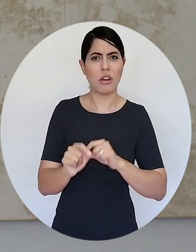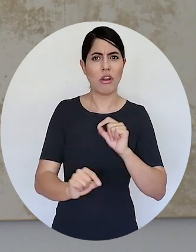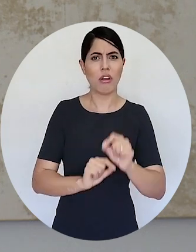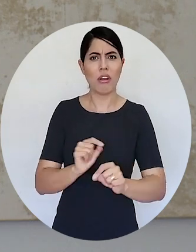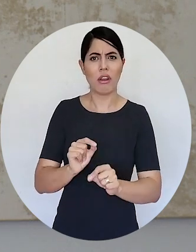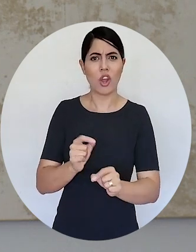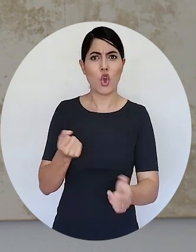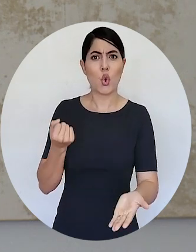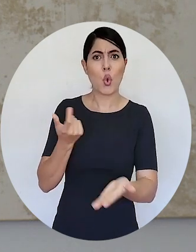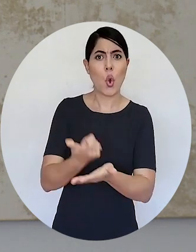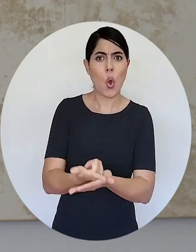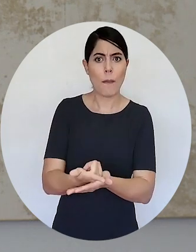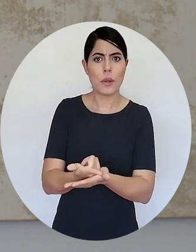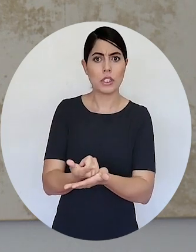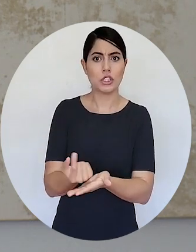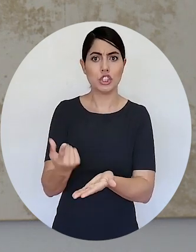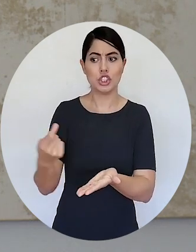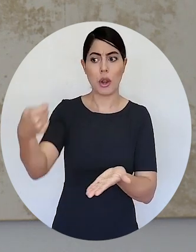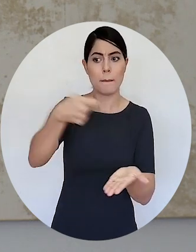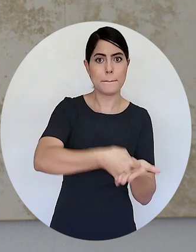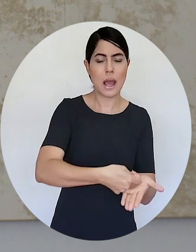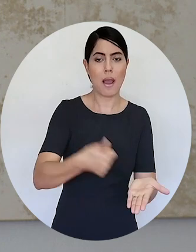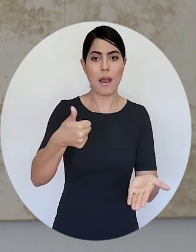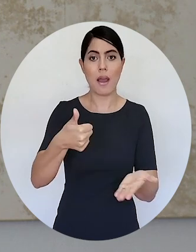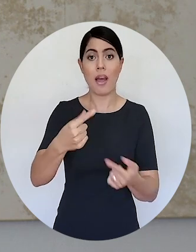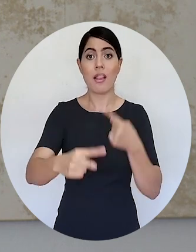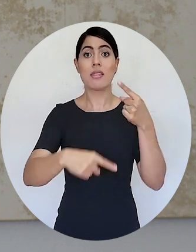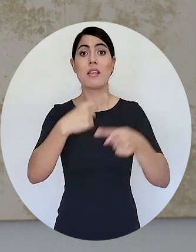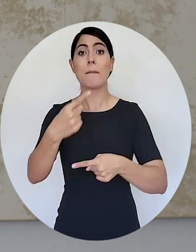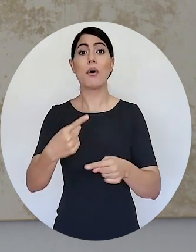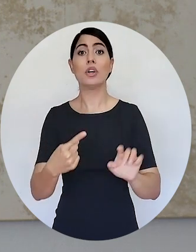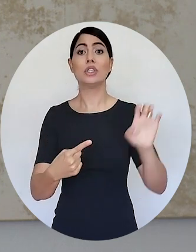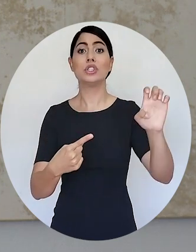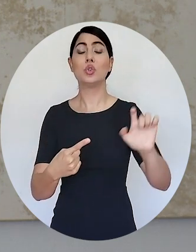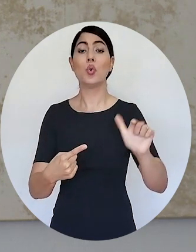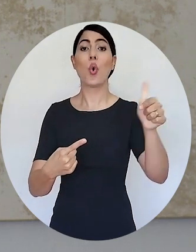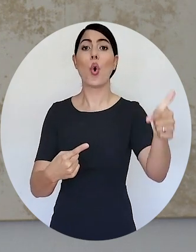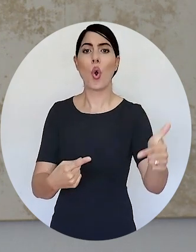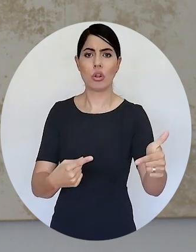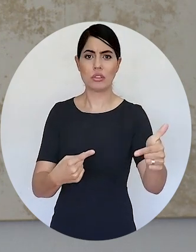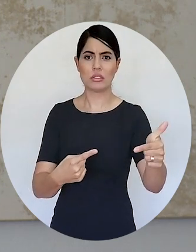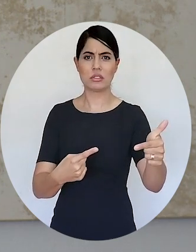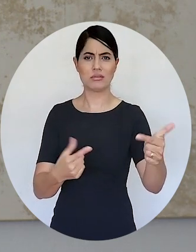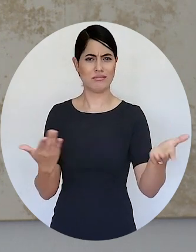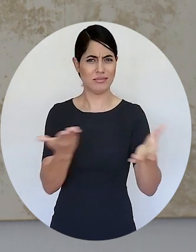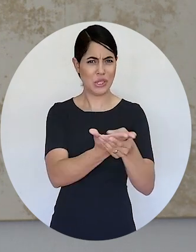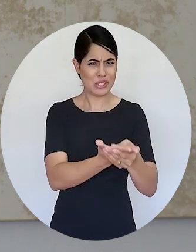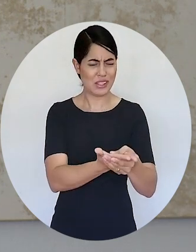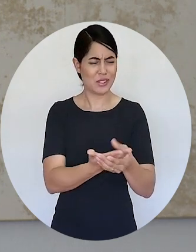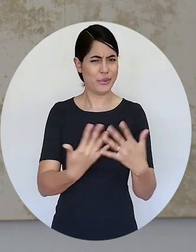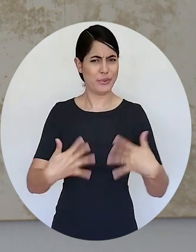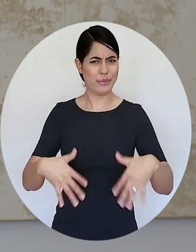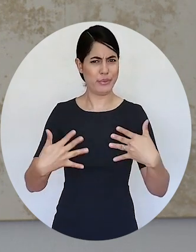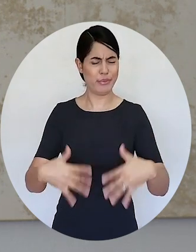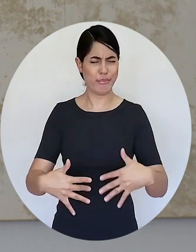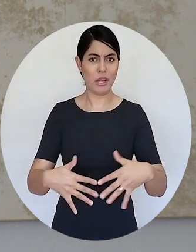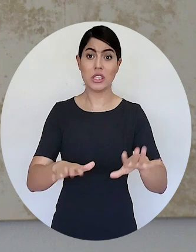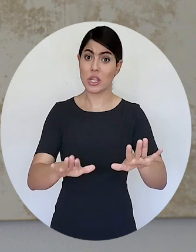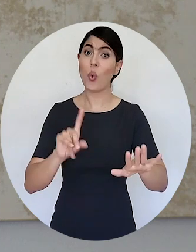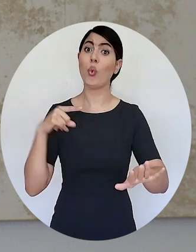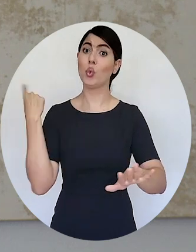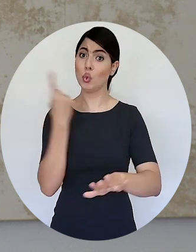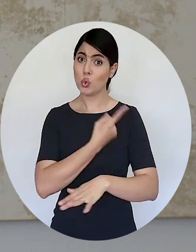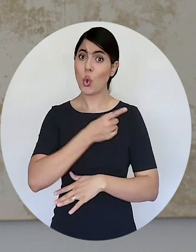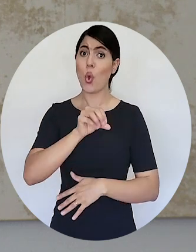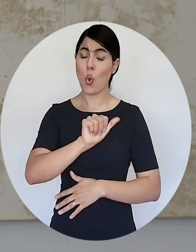compram o crédito antecipadamente para depois, num outro estado, tocar as ações. Nós, aqui na Ordem